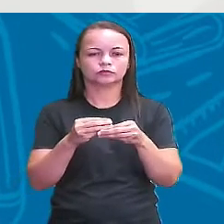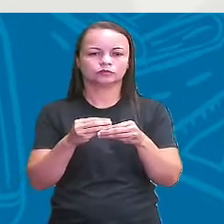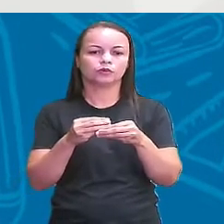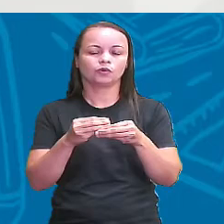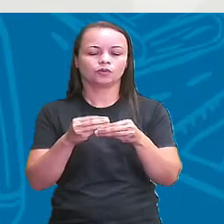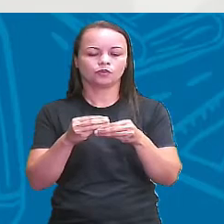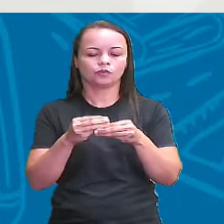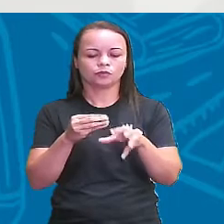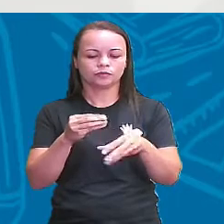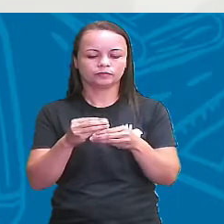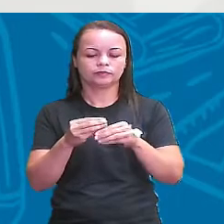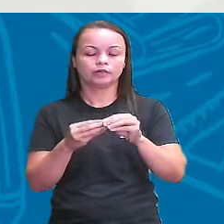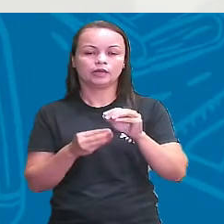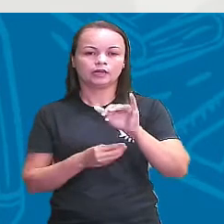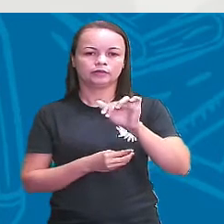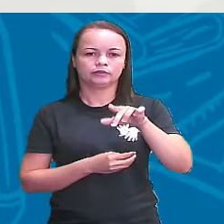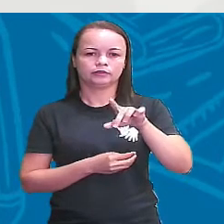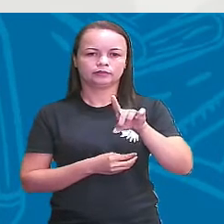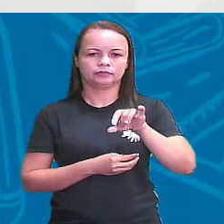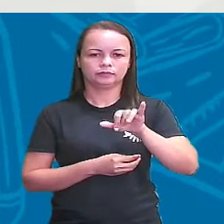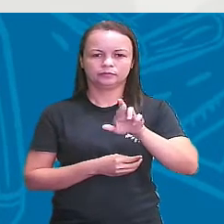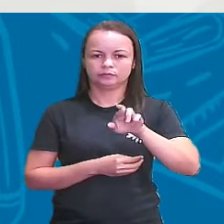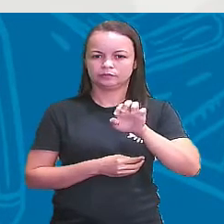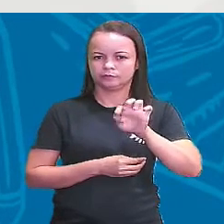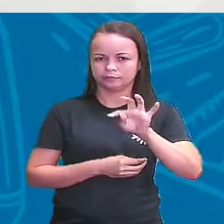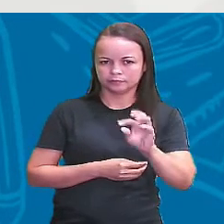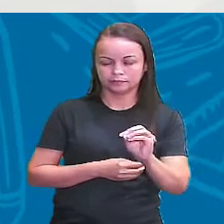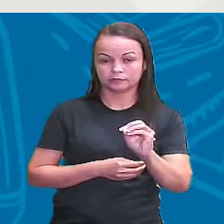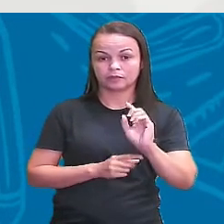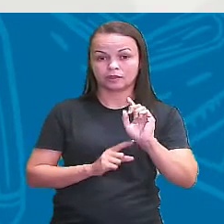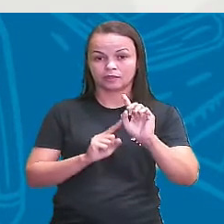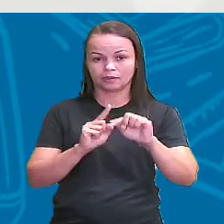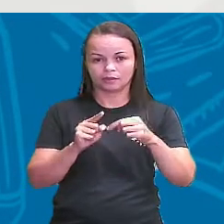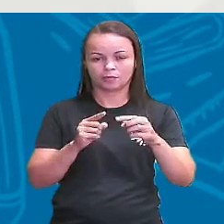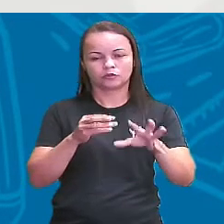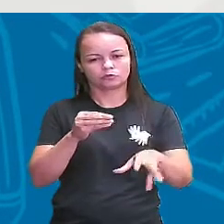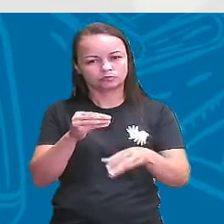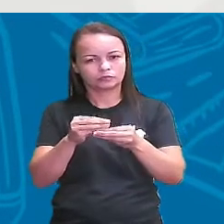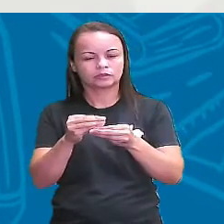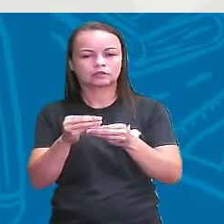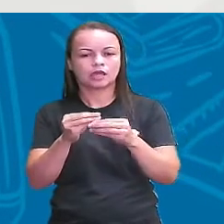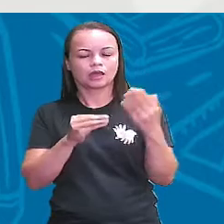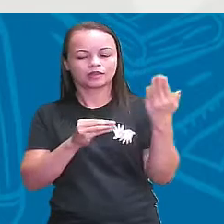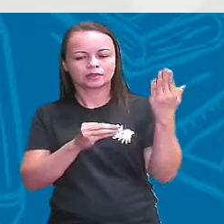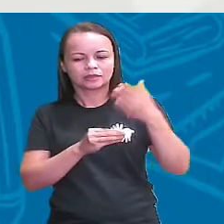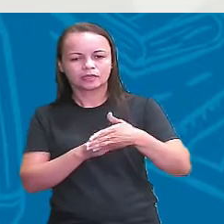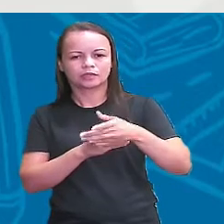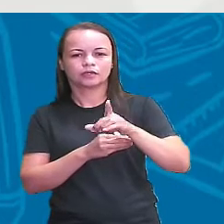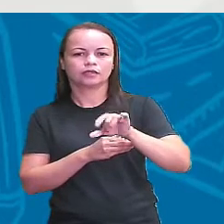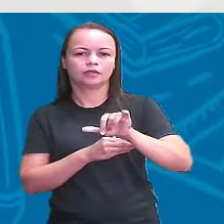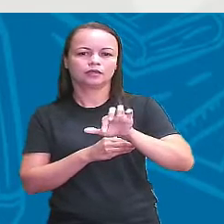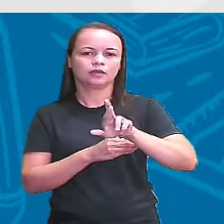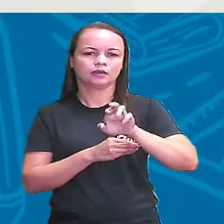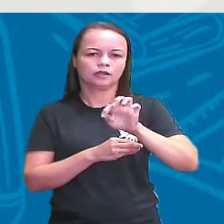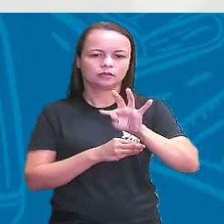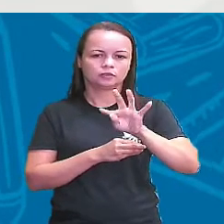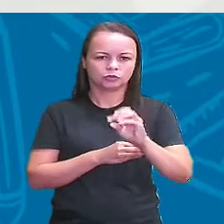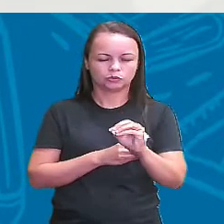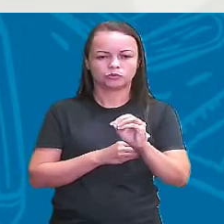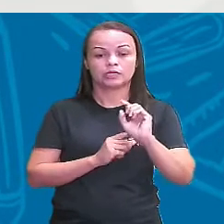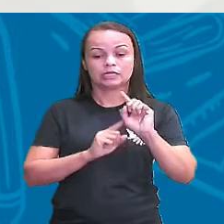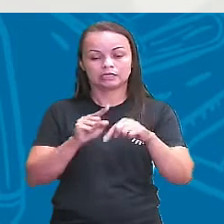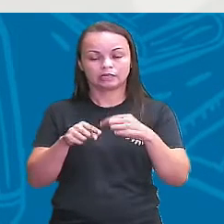complemento indireto, depois a gente coloca o complemento direto e depois a gente